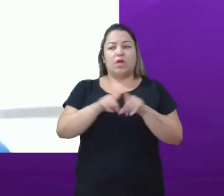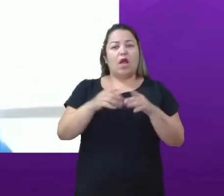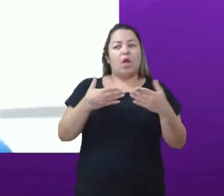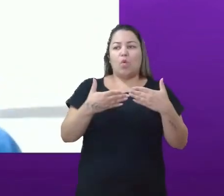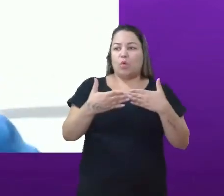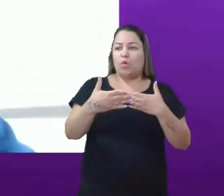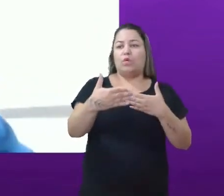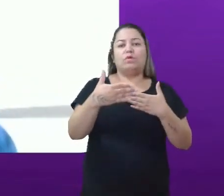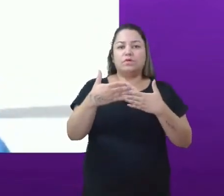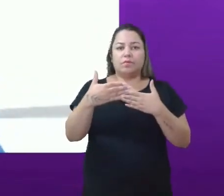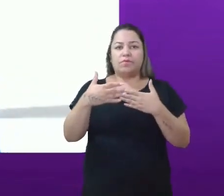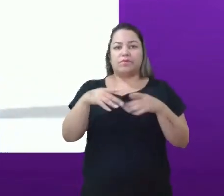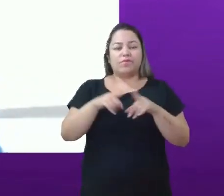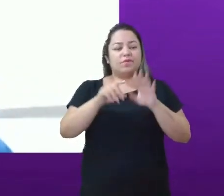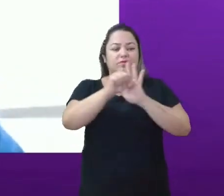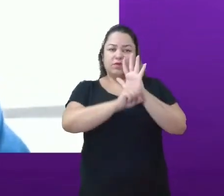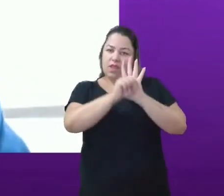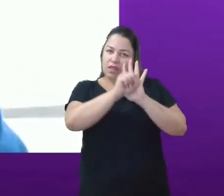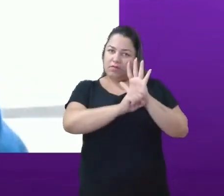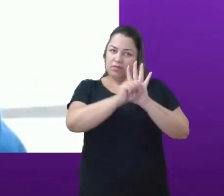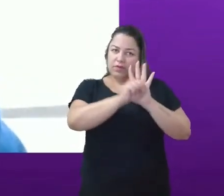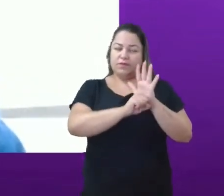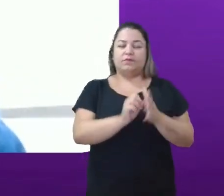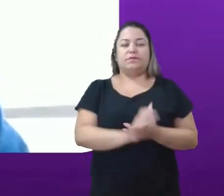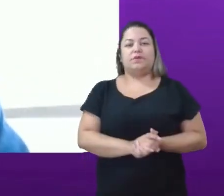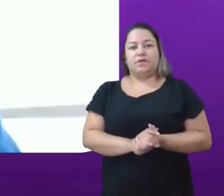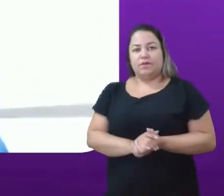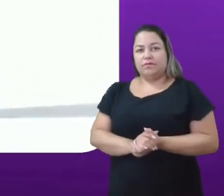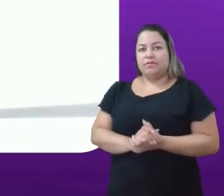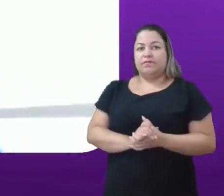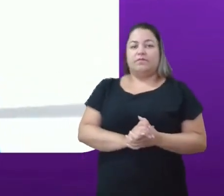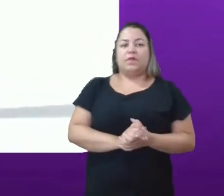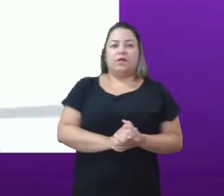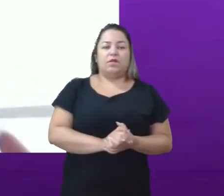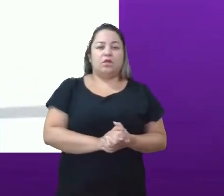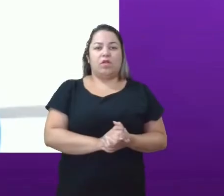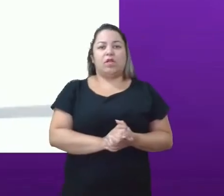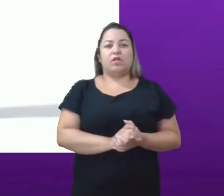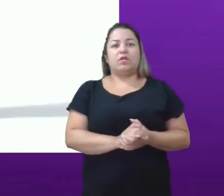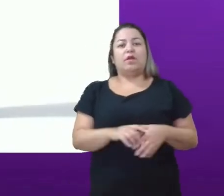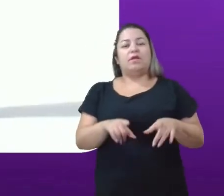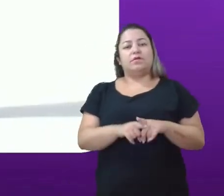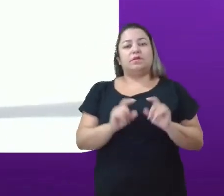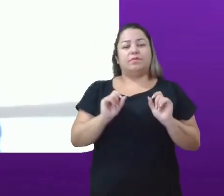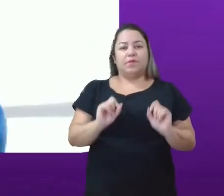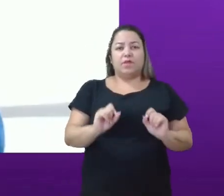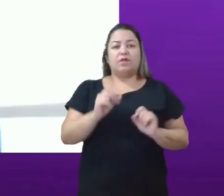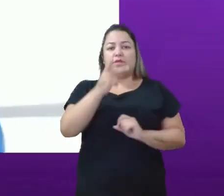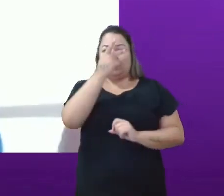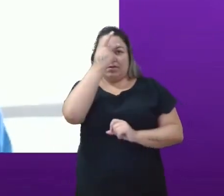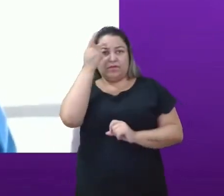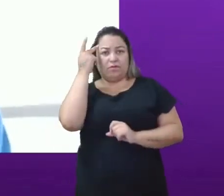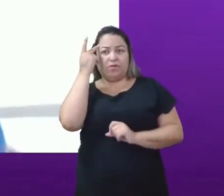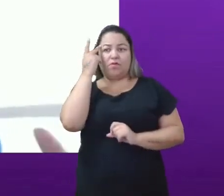longo dos séculos, né? E com um tratamento de que, bom, o